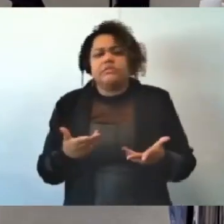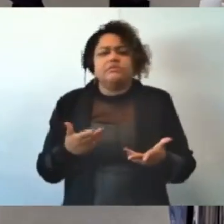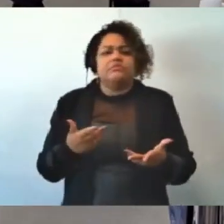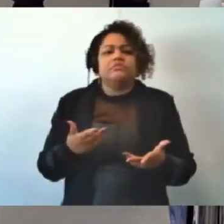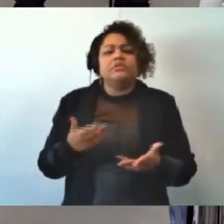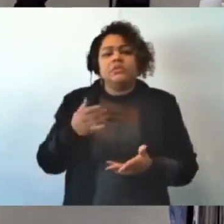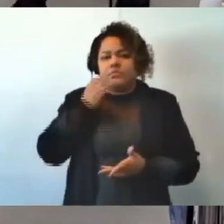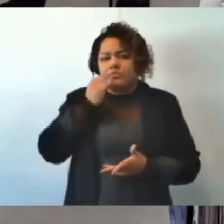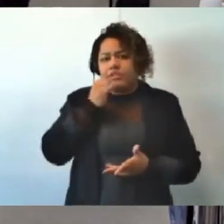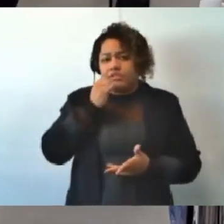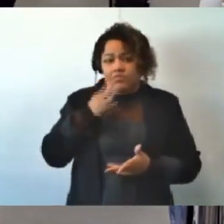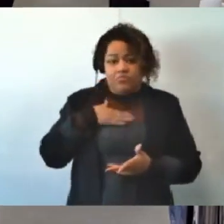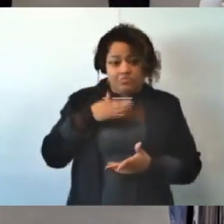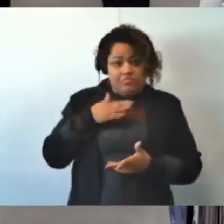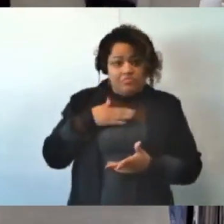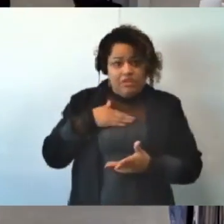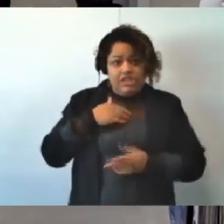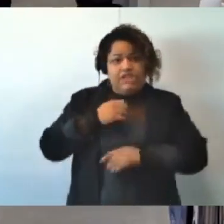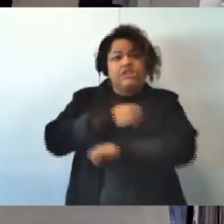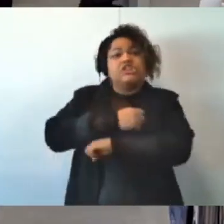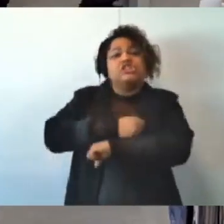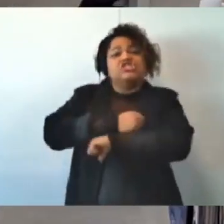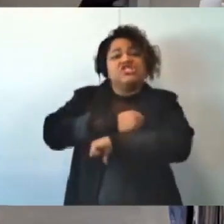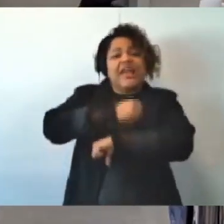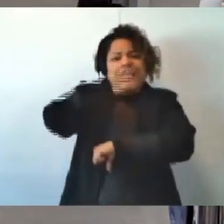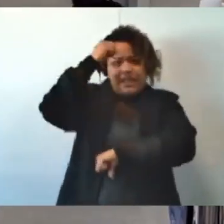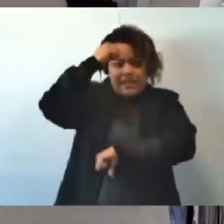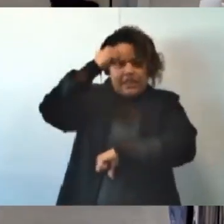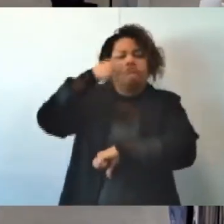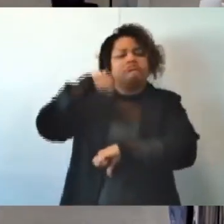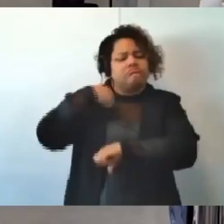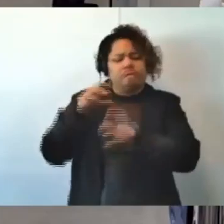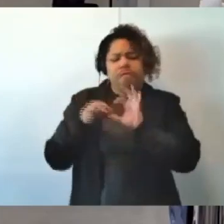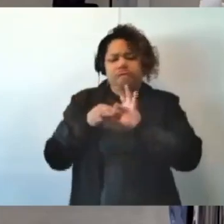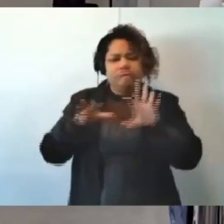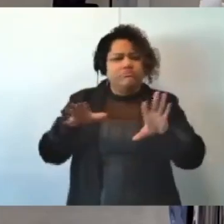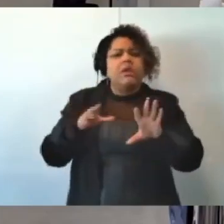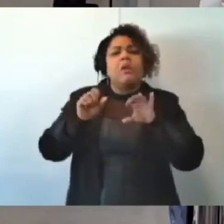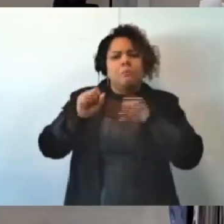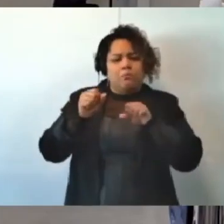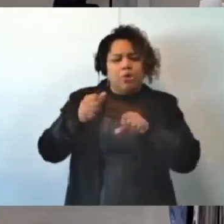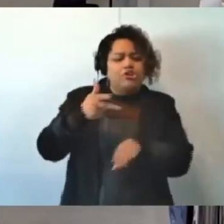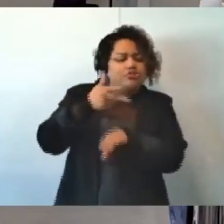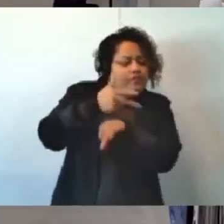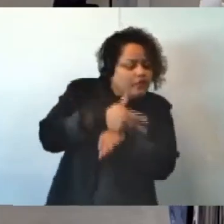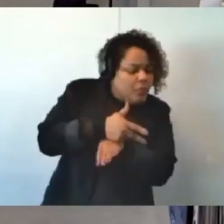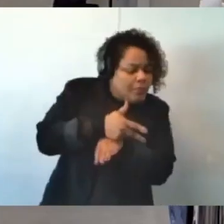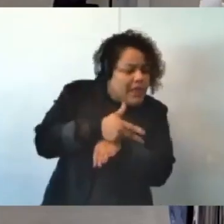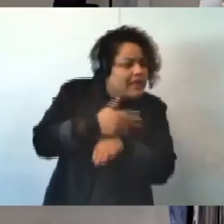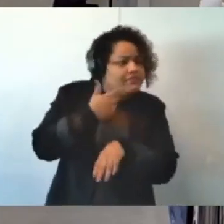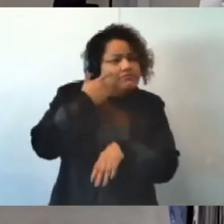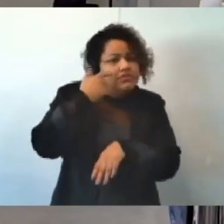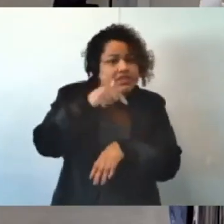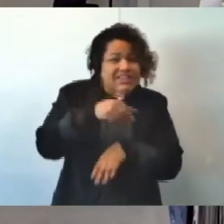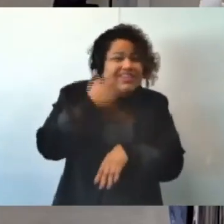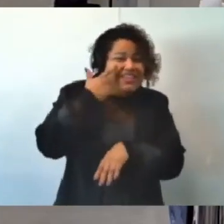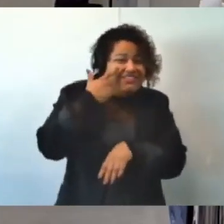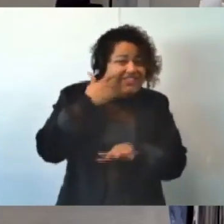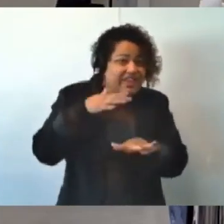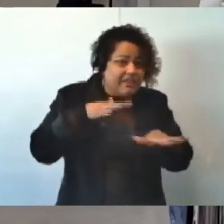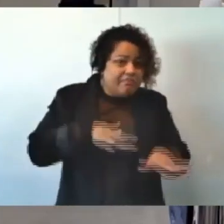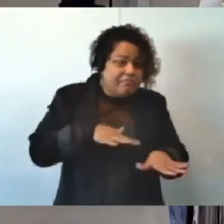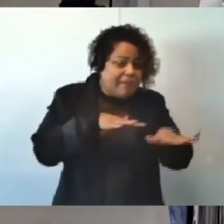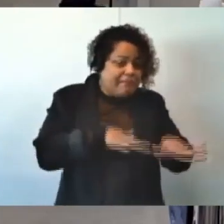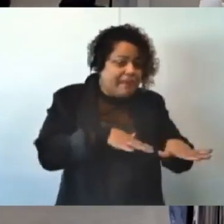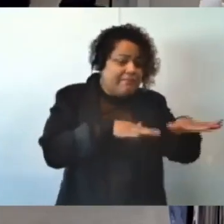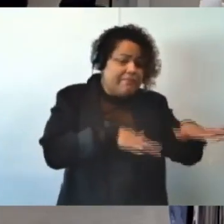lá de cima o congestionamento que está tendo. E onde tem o sinal, que eu também